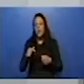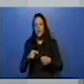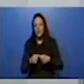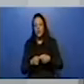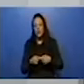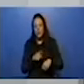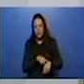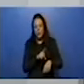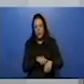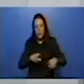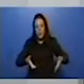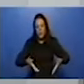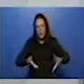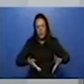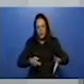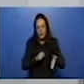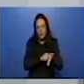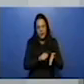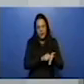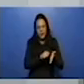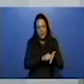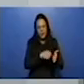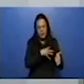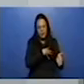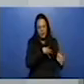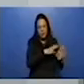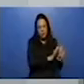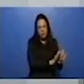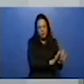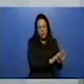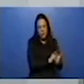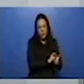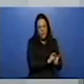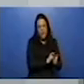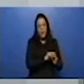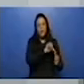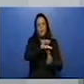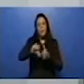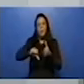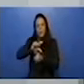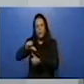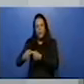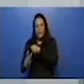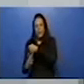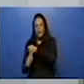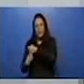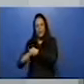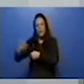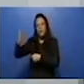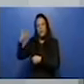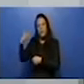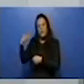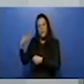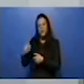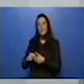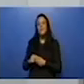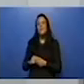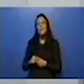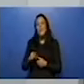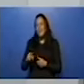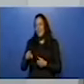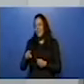presente escrevemos de um jeito, só que para poder colocar no passado, eles ficam